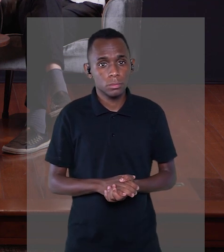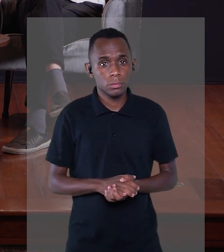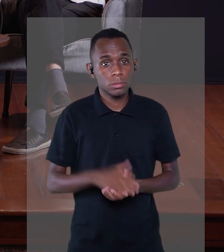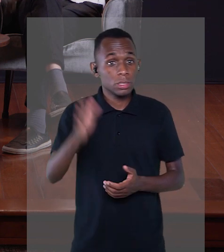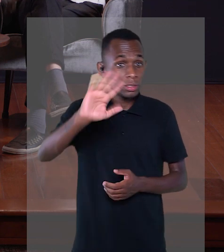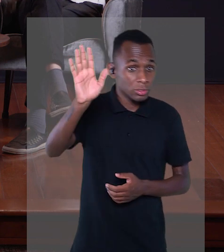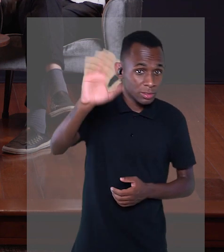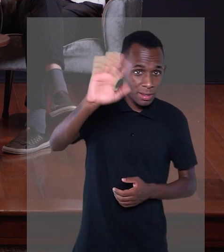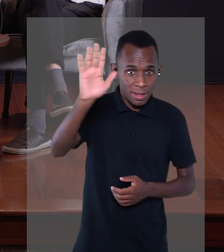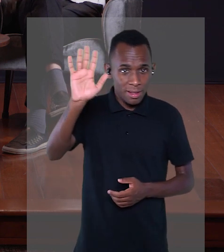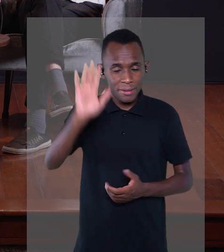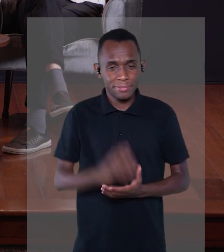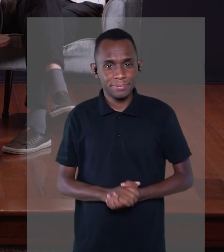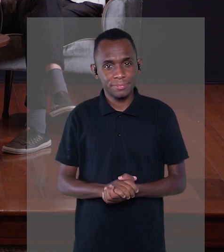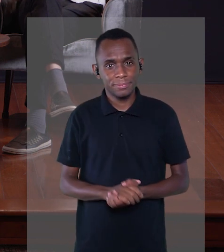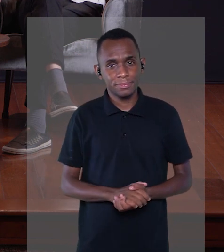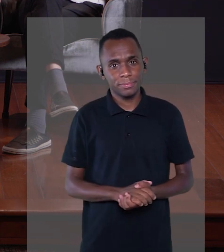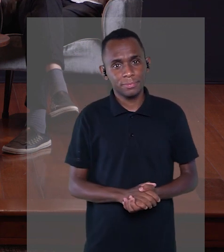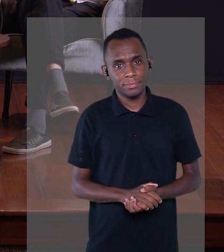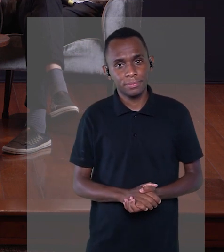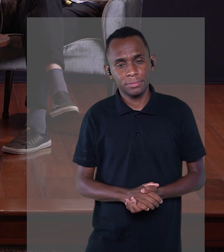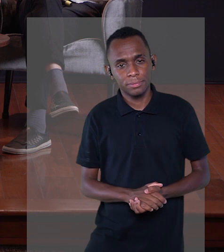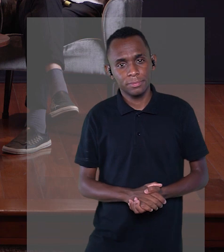Tchau, Valeu, Chico. queridos. Obrigado.